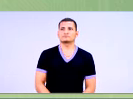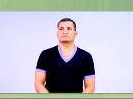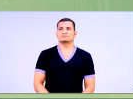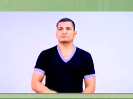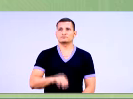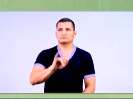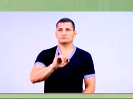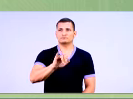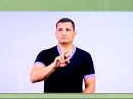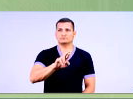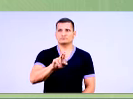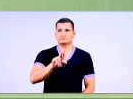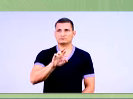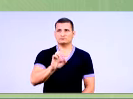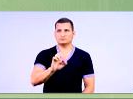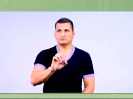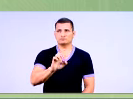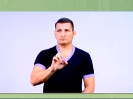irresistível, irresistible,